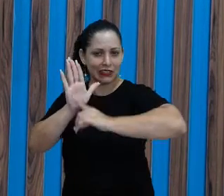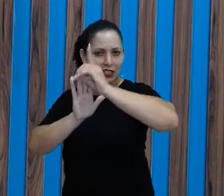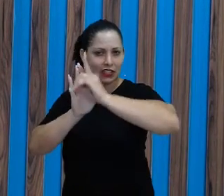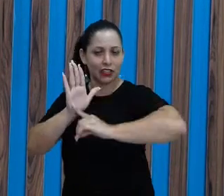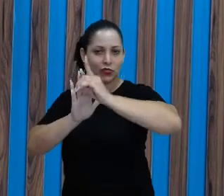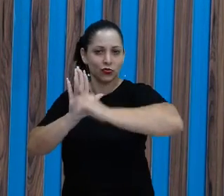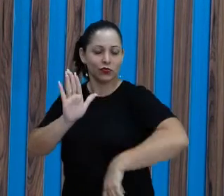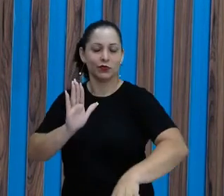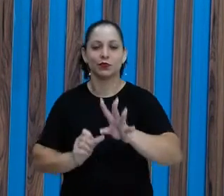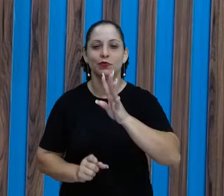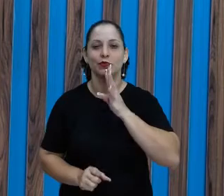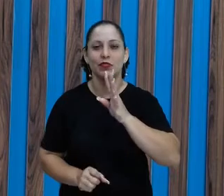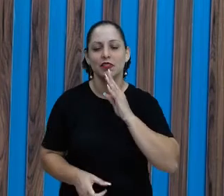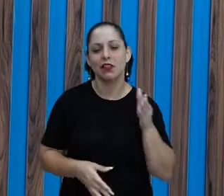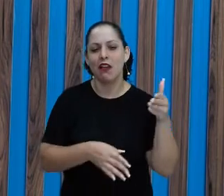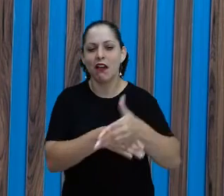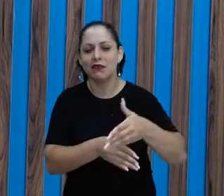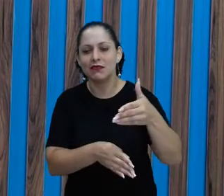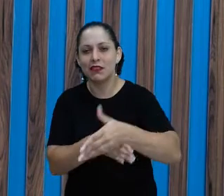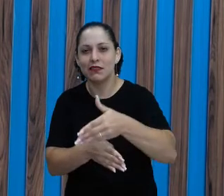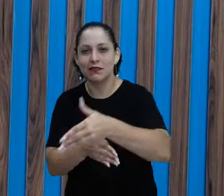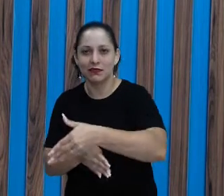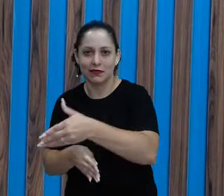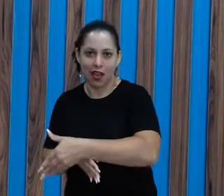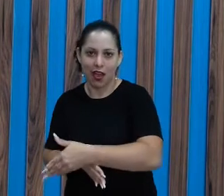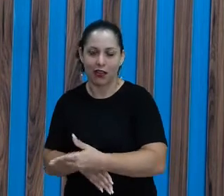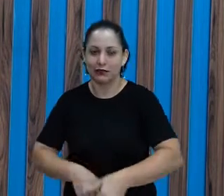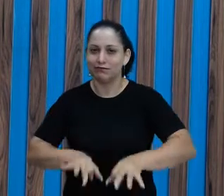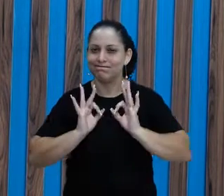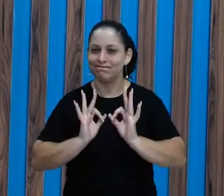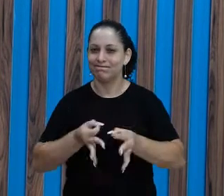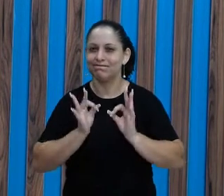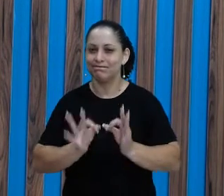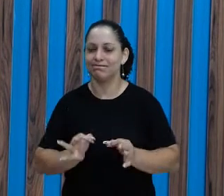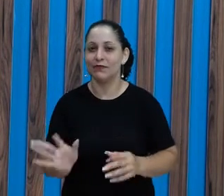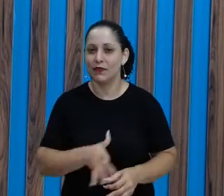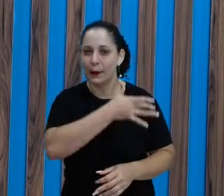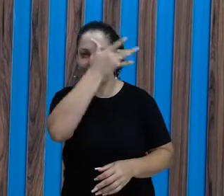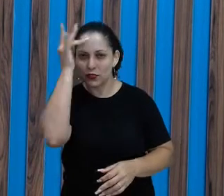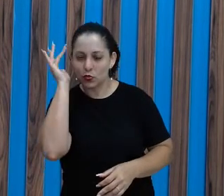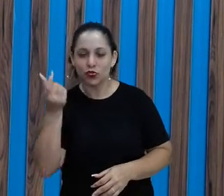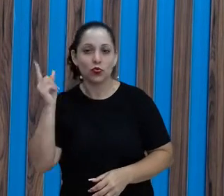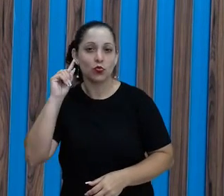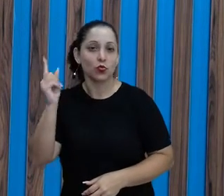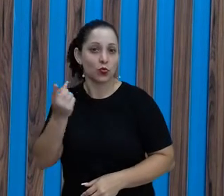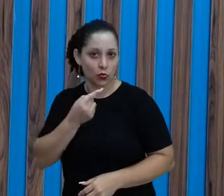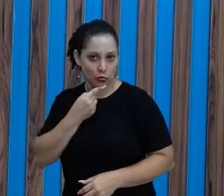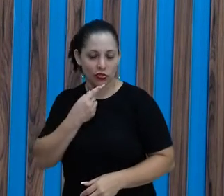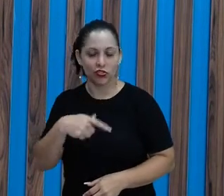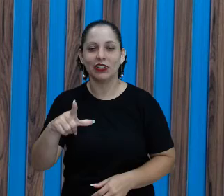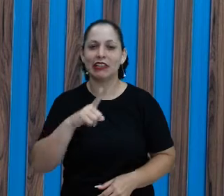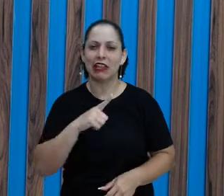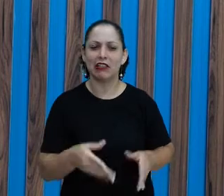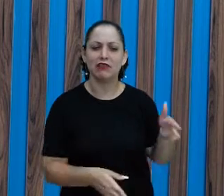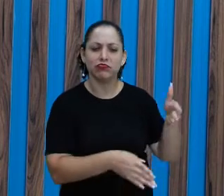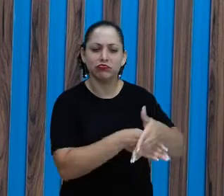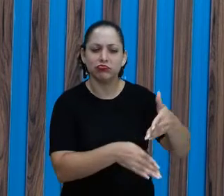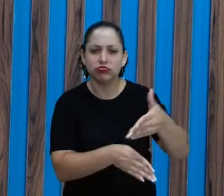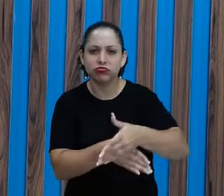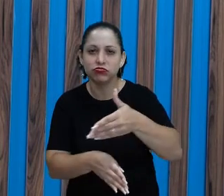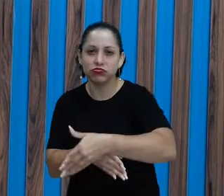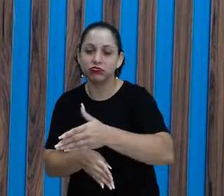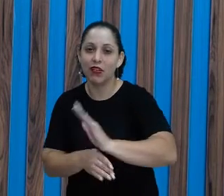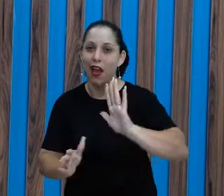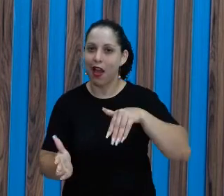tem direito de acessar aí e garantir que as pessoas surdas tenham esse acesso às nossas aulas